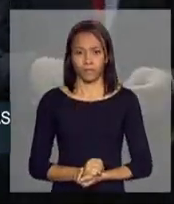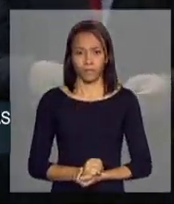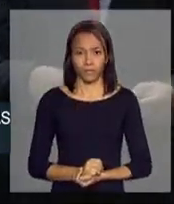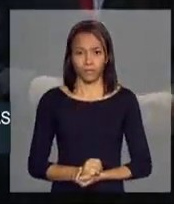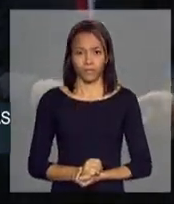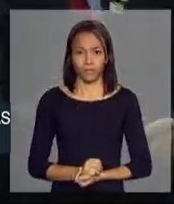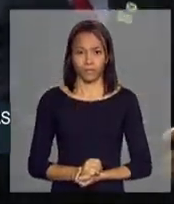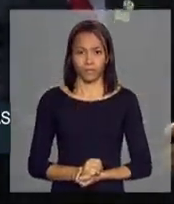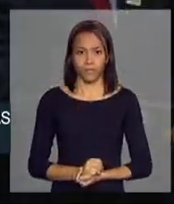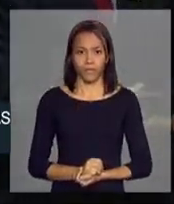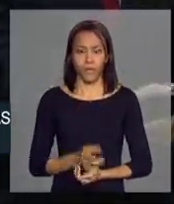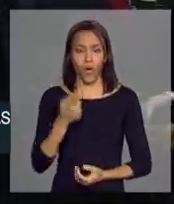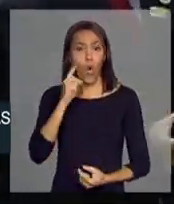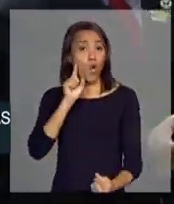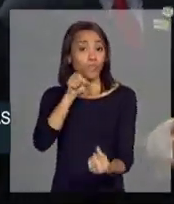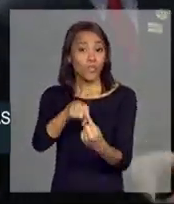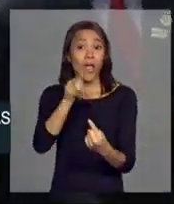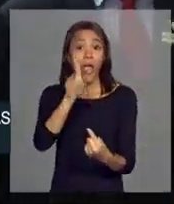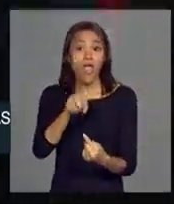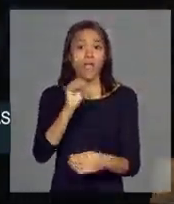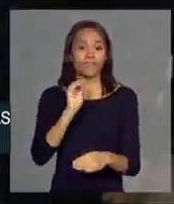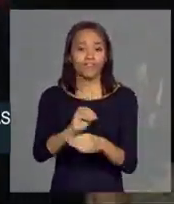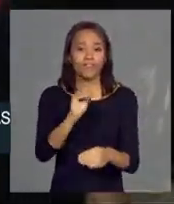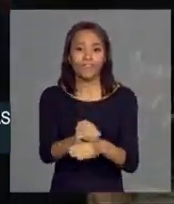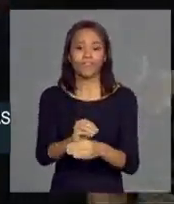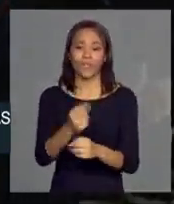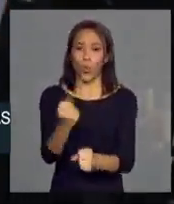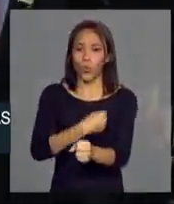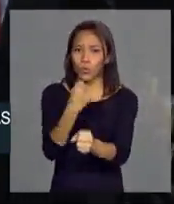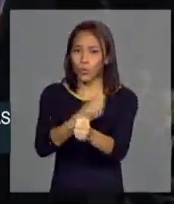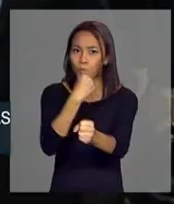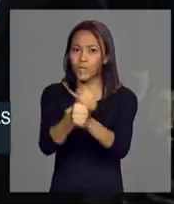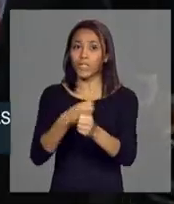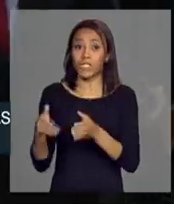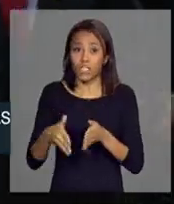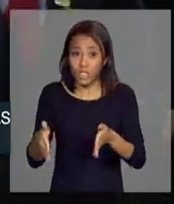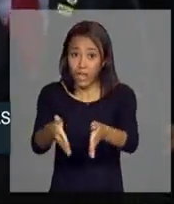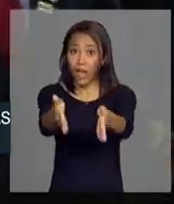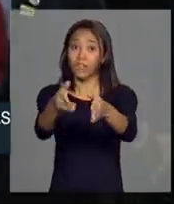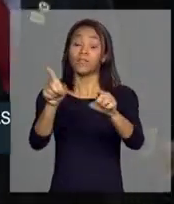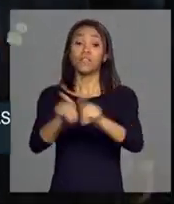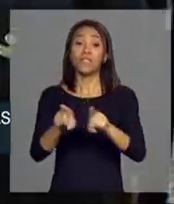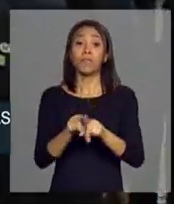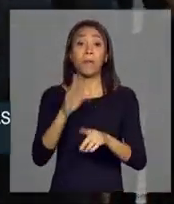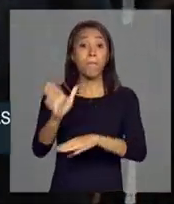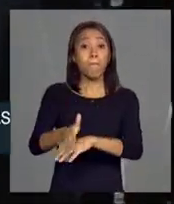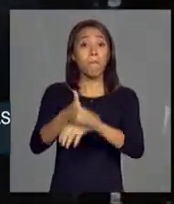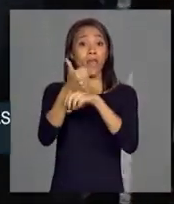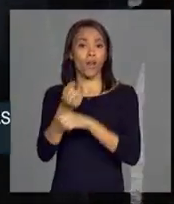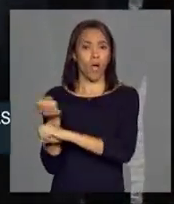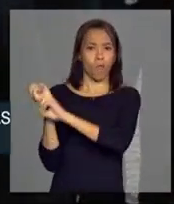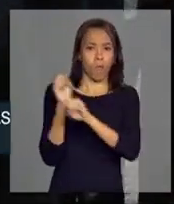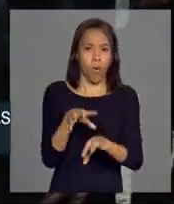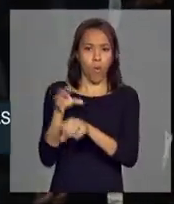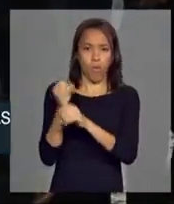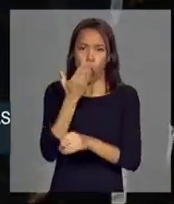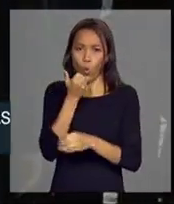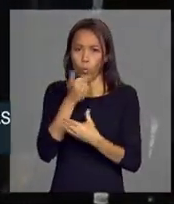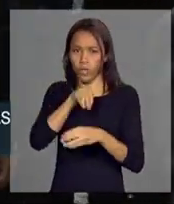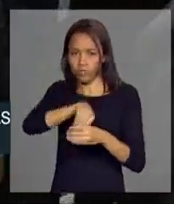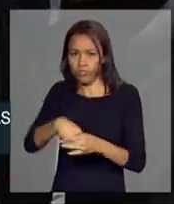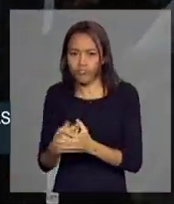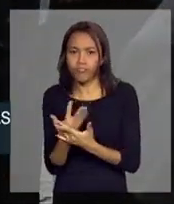a intenção é recuperar construir estradas vicinais e melhorar o escoamento dos